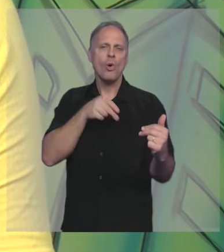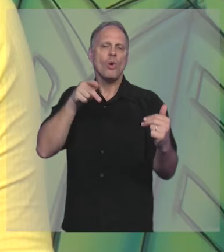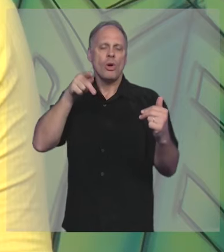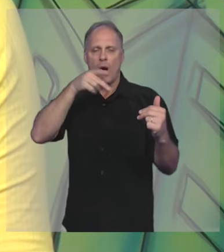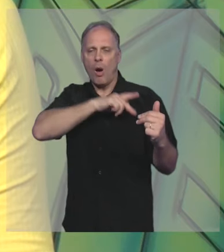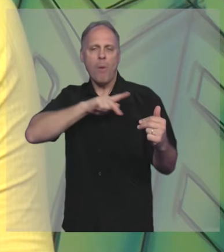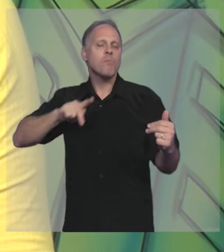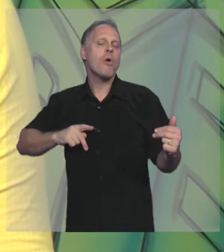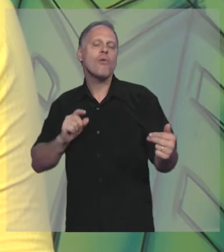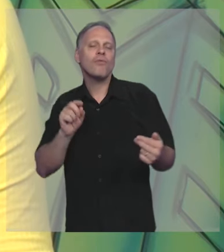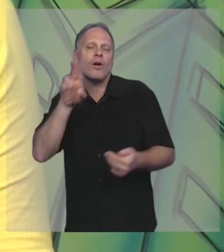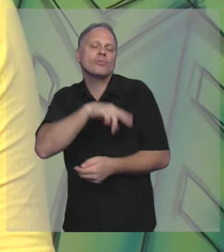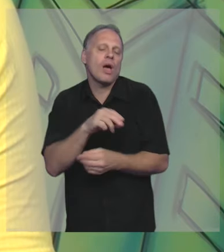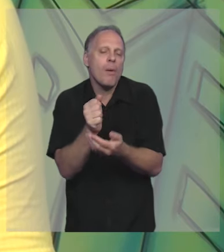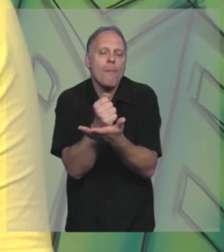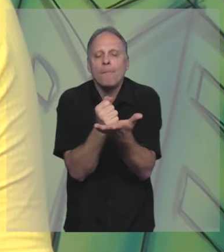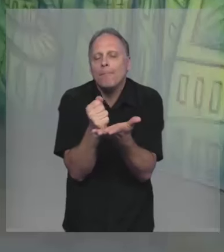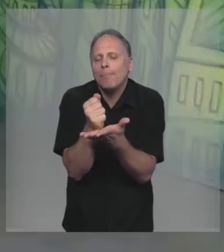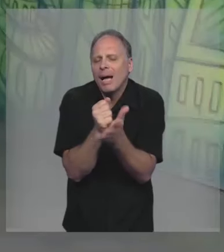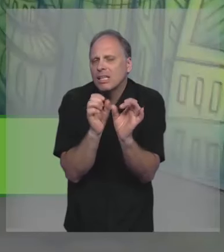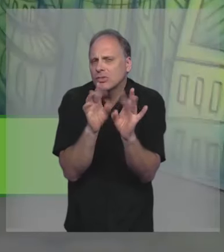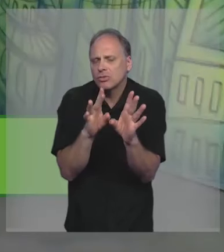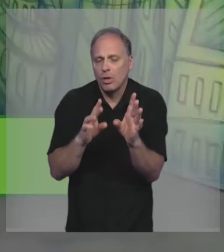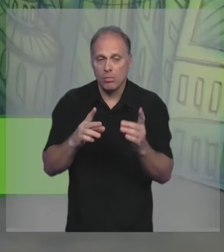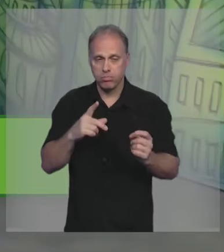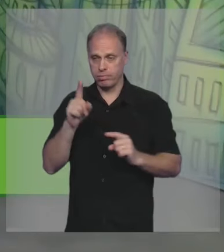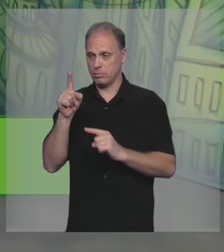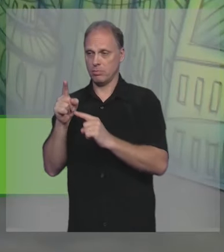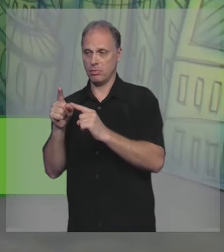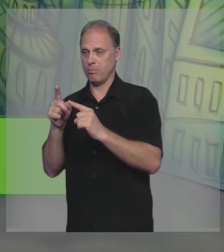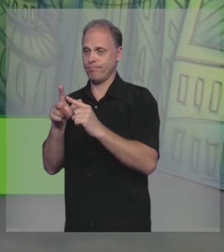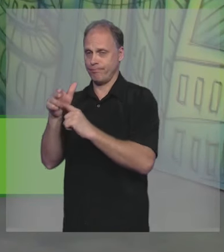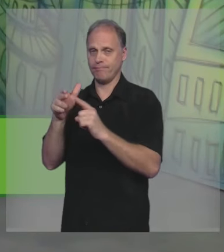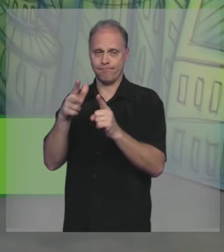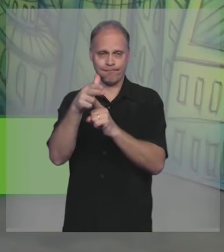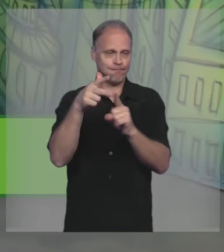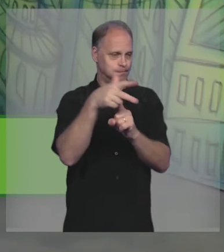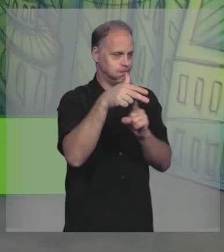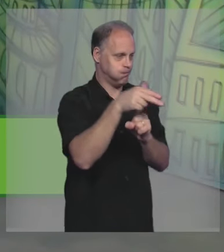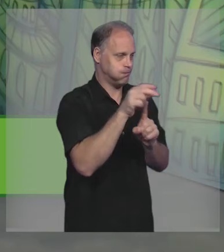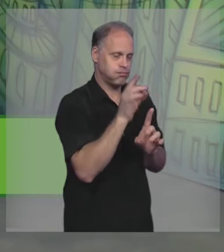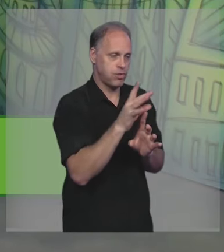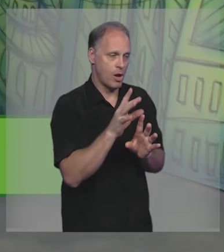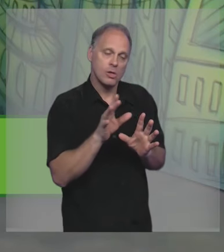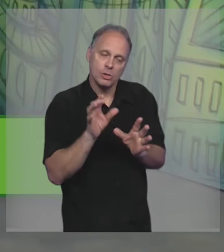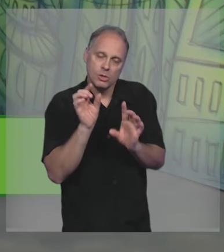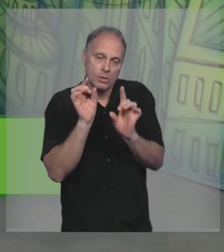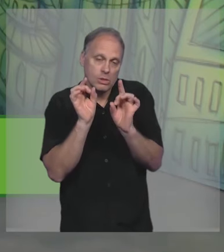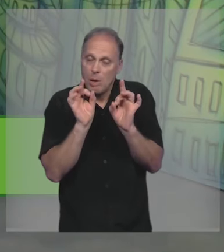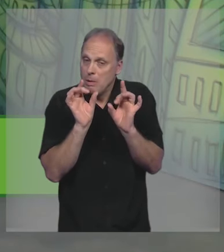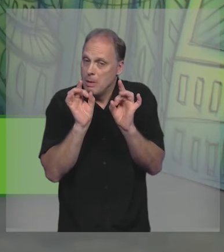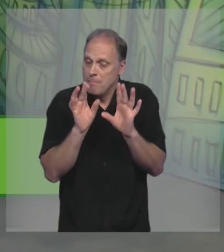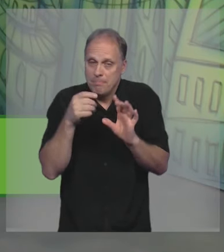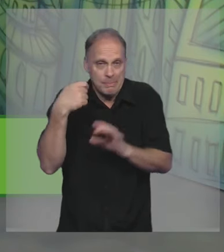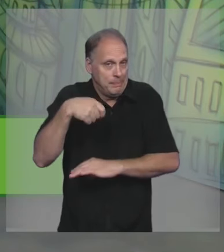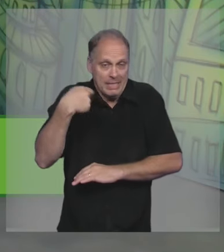consumir o básico, né? Ela tende a cortar o supérfluo e começar a ficar com o